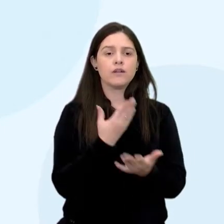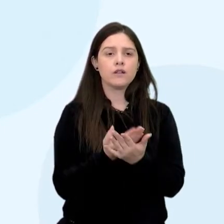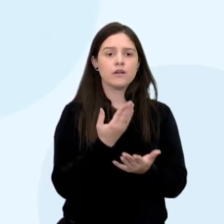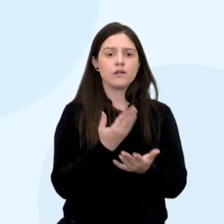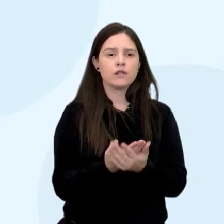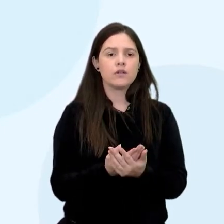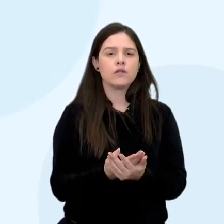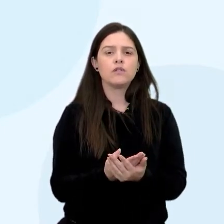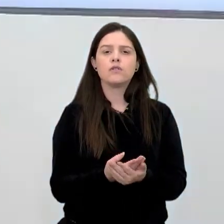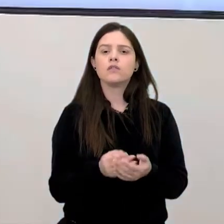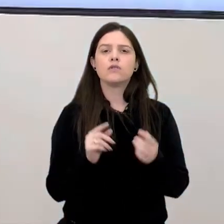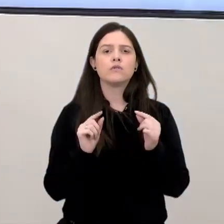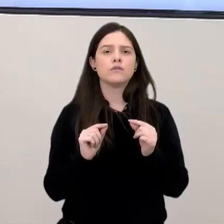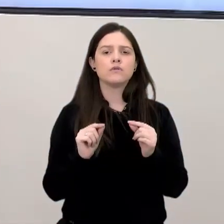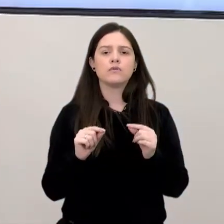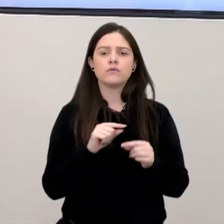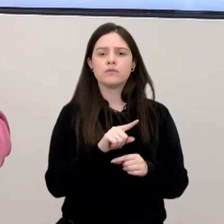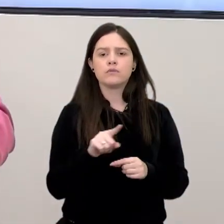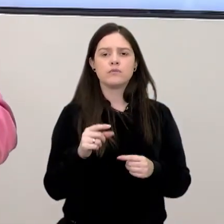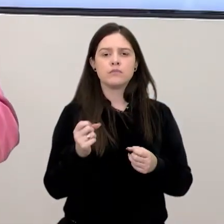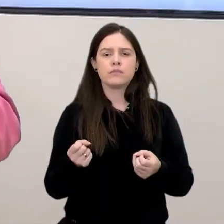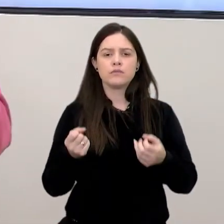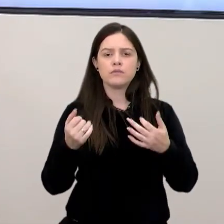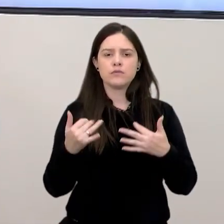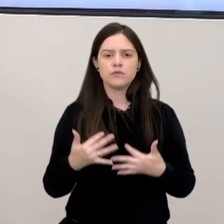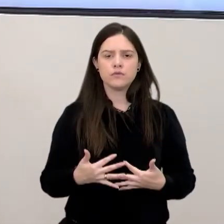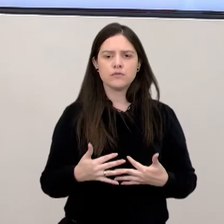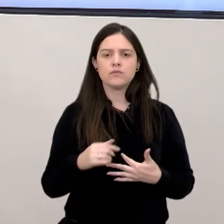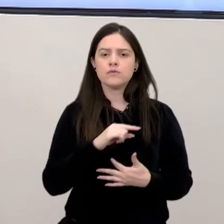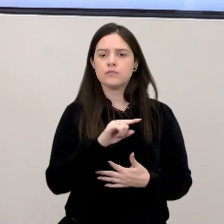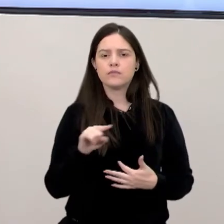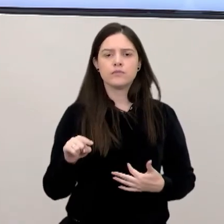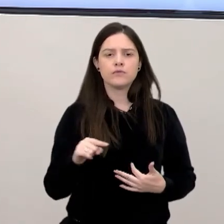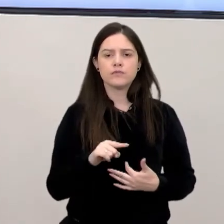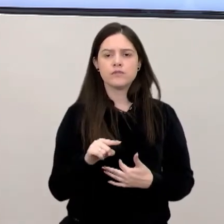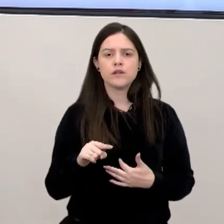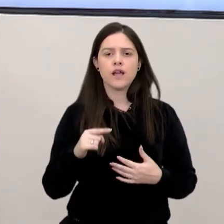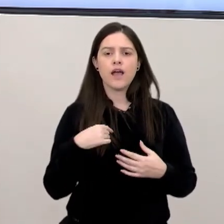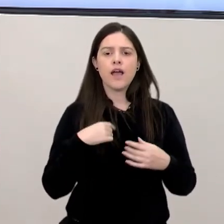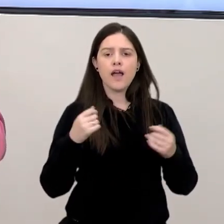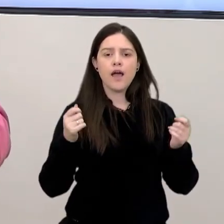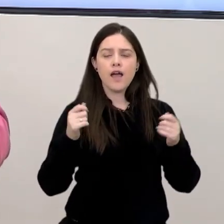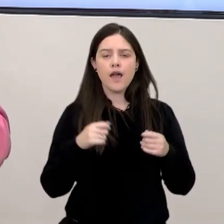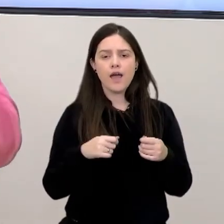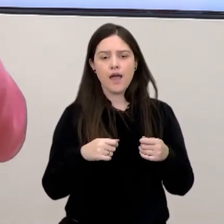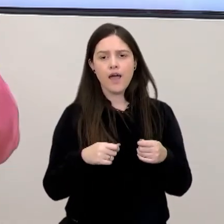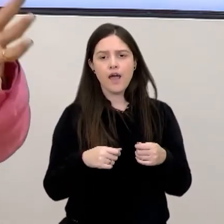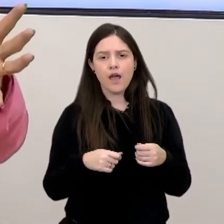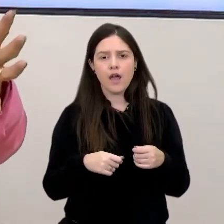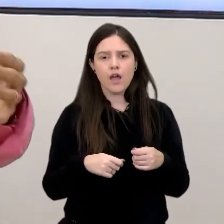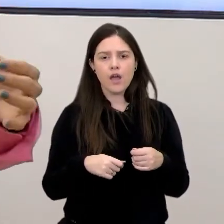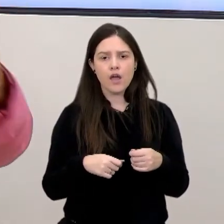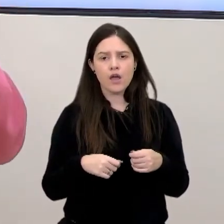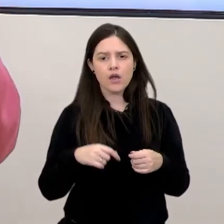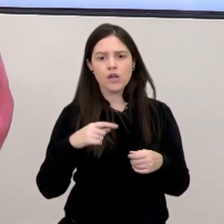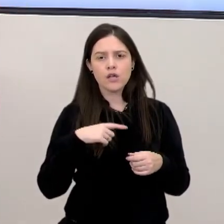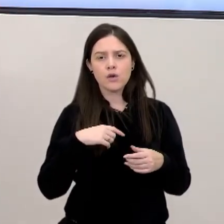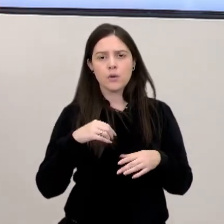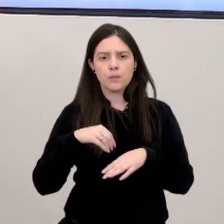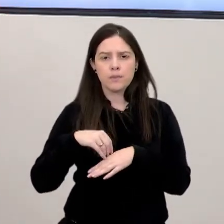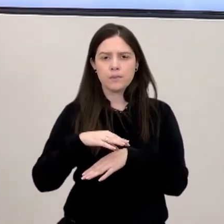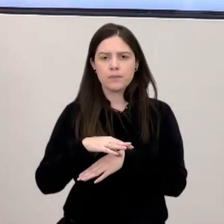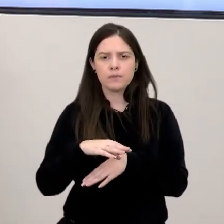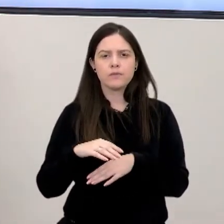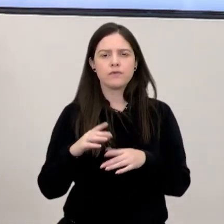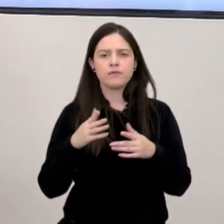O que fica para a gente, né? Para vocês aí. Então, eu apresentei para vocês essas